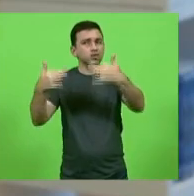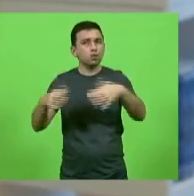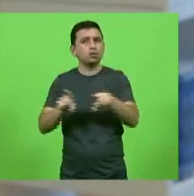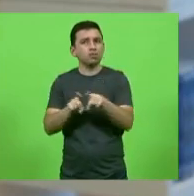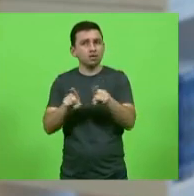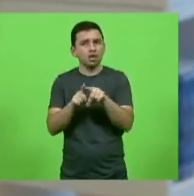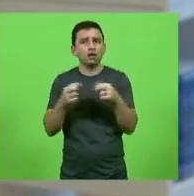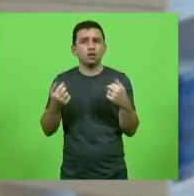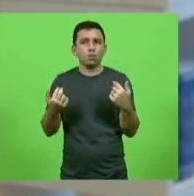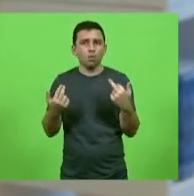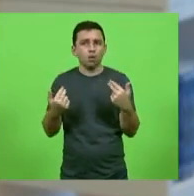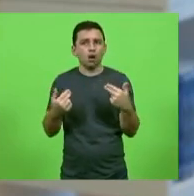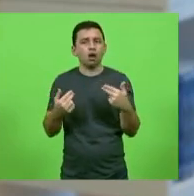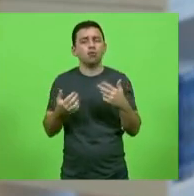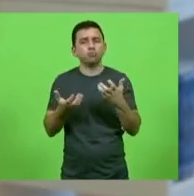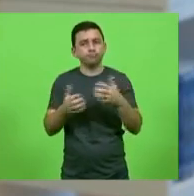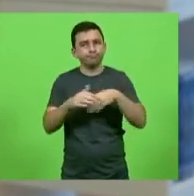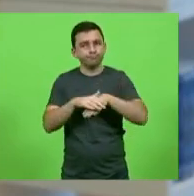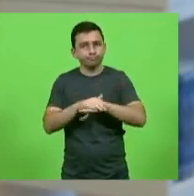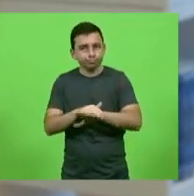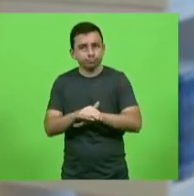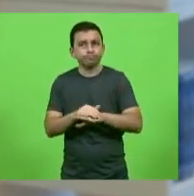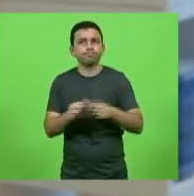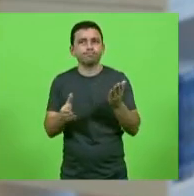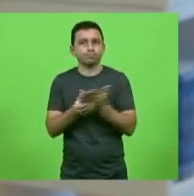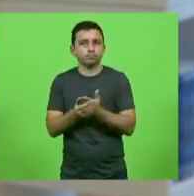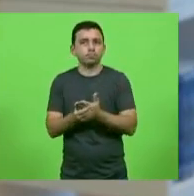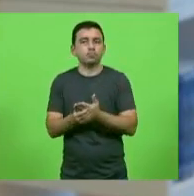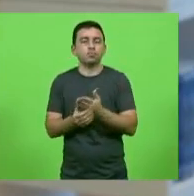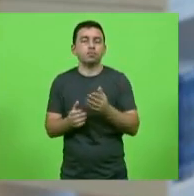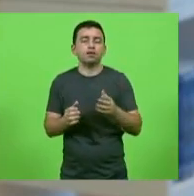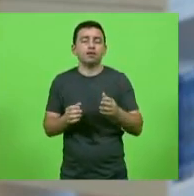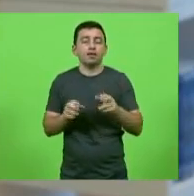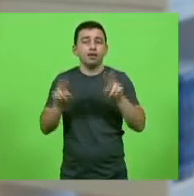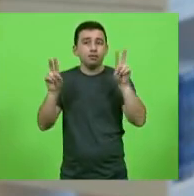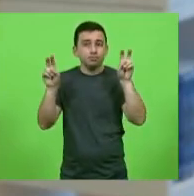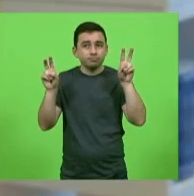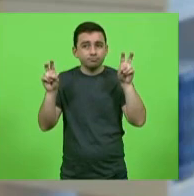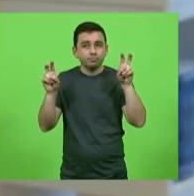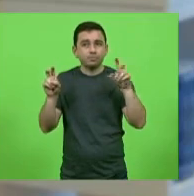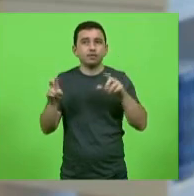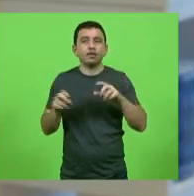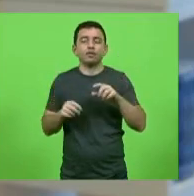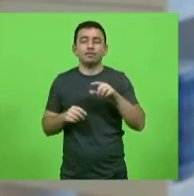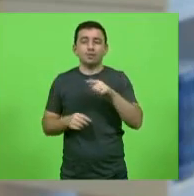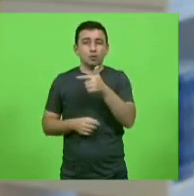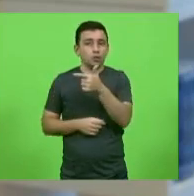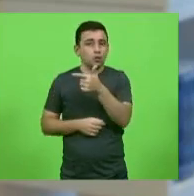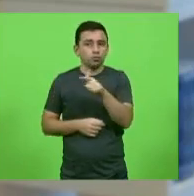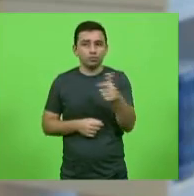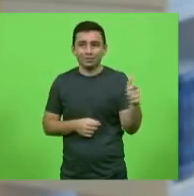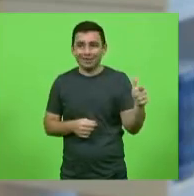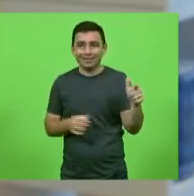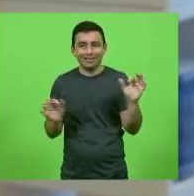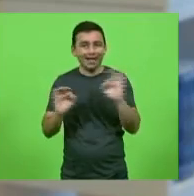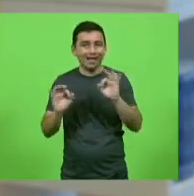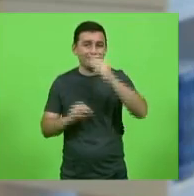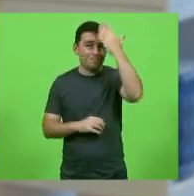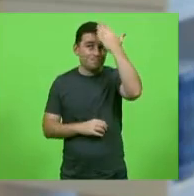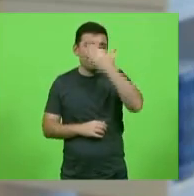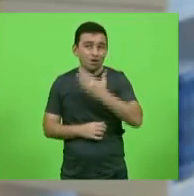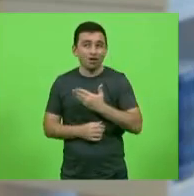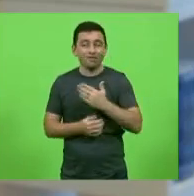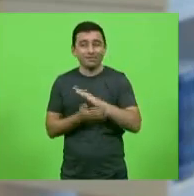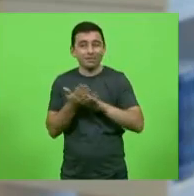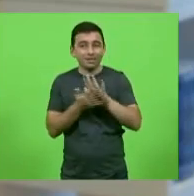promoção do arquivamento do inquérito civil. Abro aspas. Assim, não há nesses autos provas que sustentem a